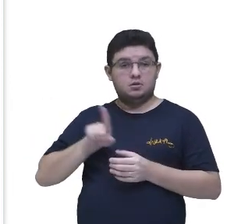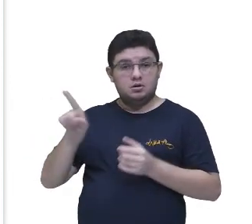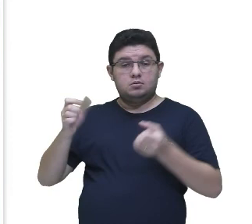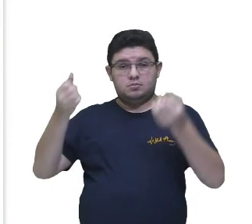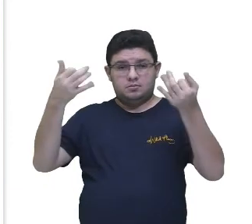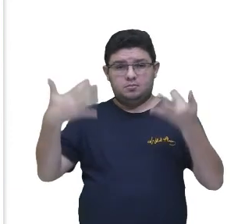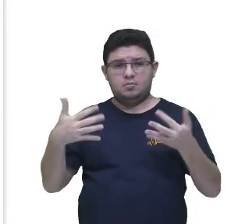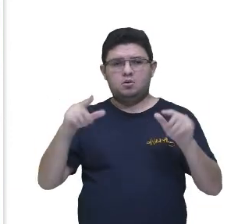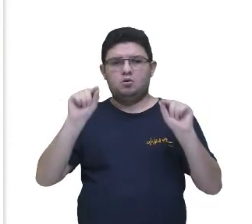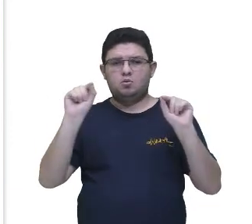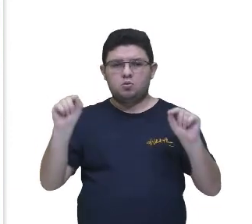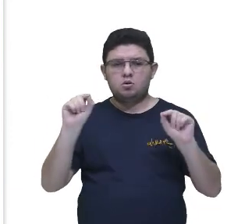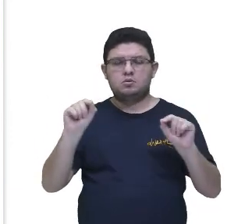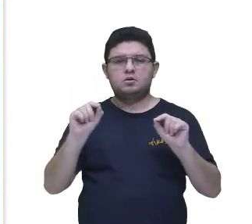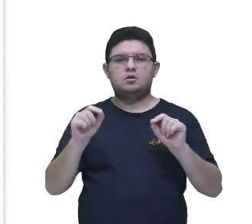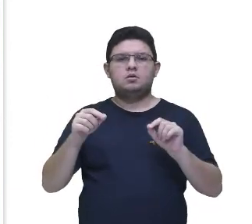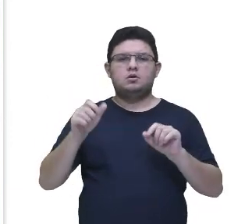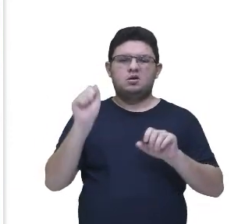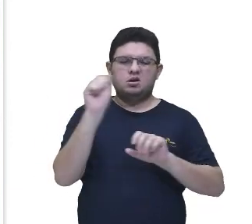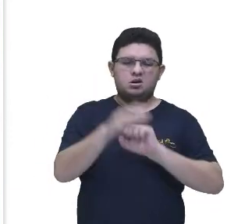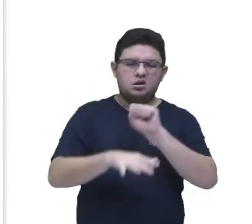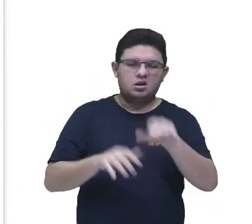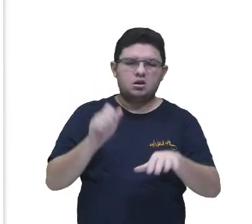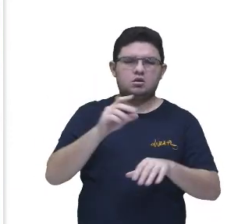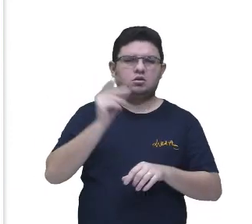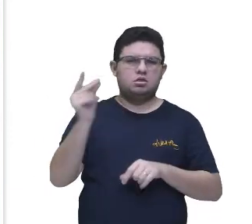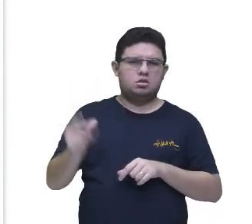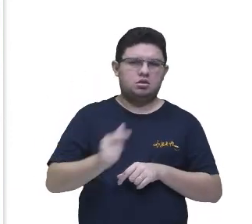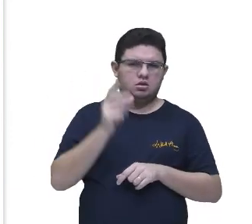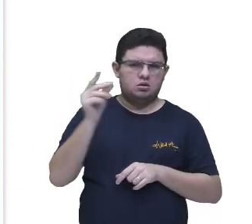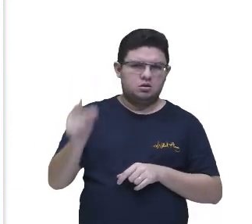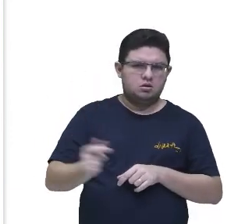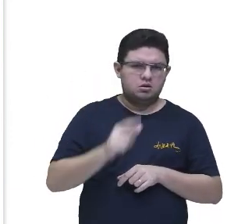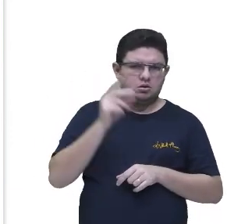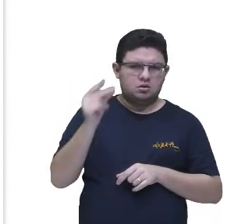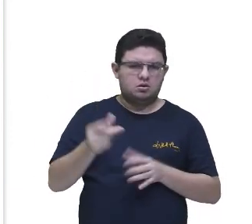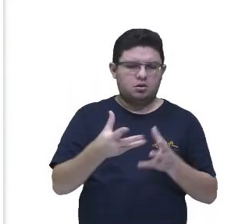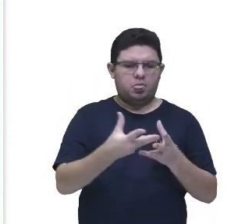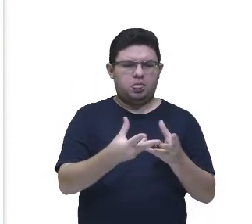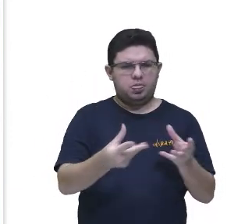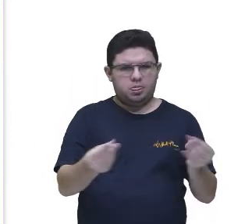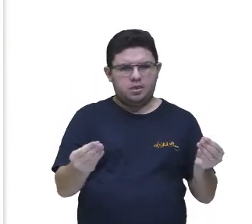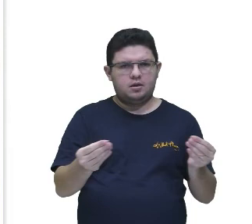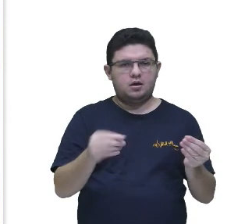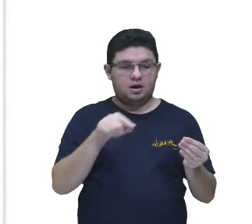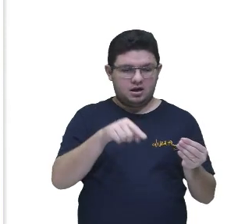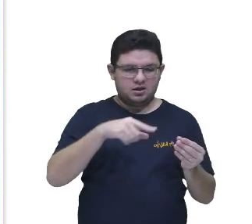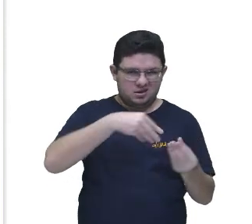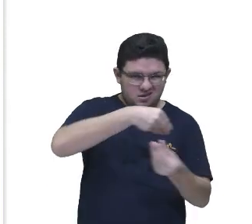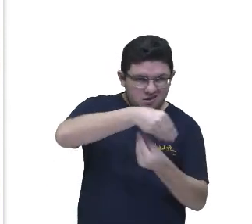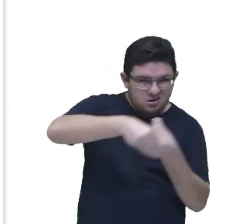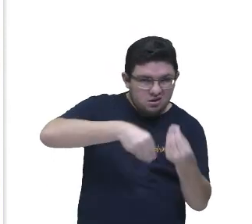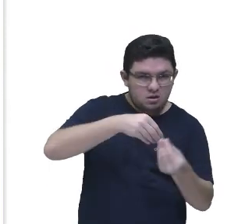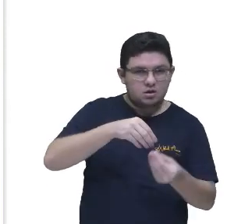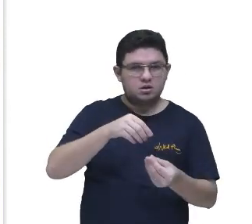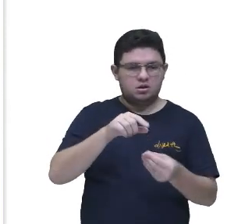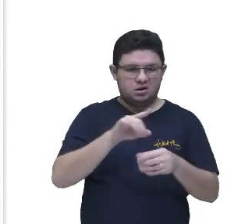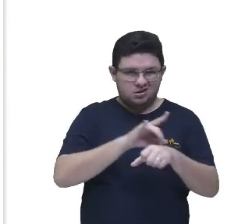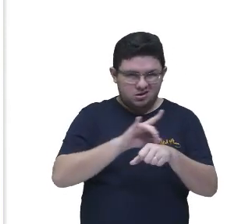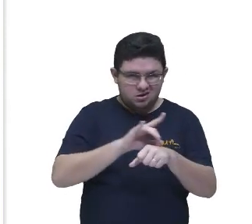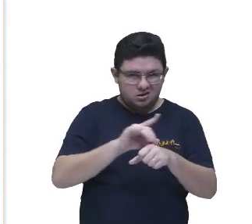acumulado, ele produz um líquido denominado chorume. Isso já está claro, né? Toda a matéria orgânica, ela vai